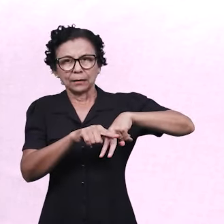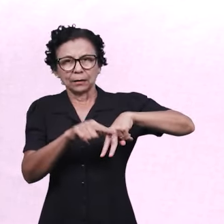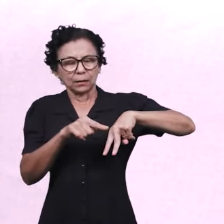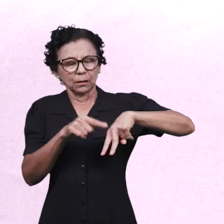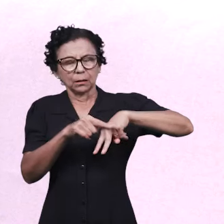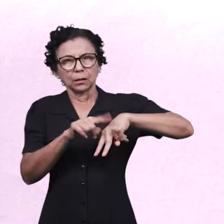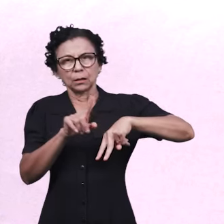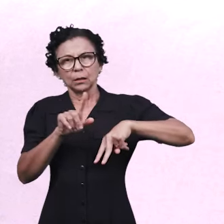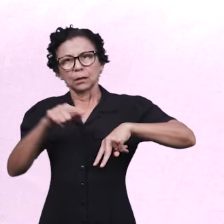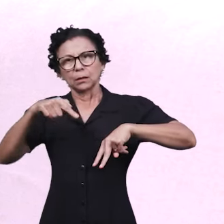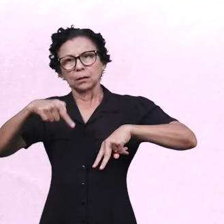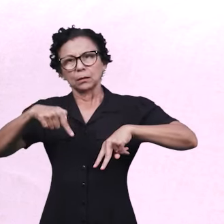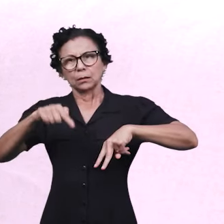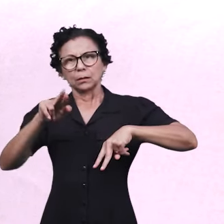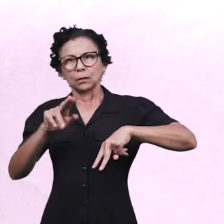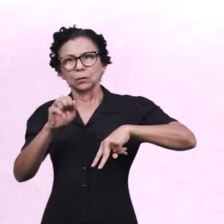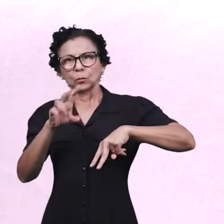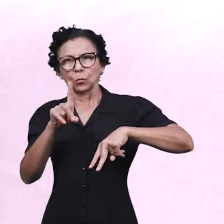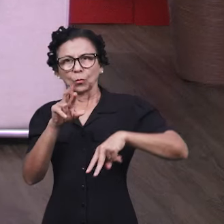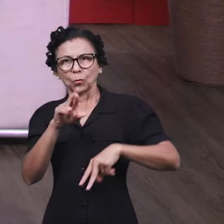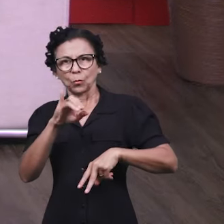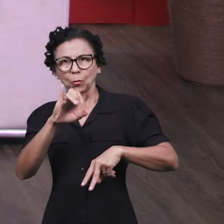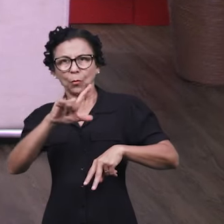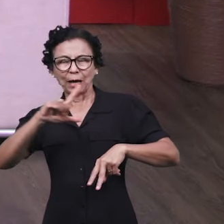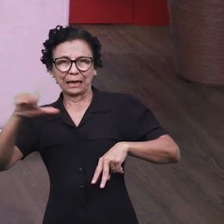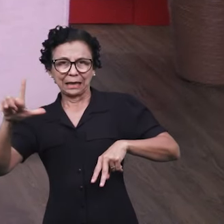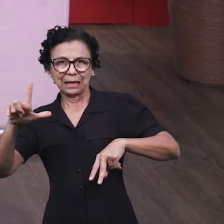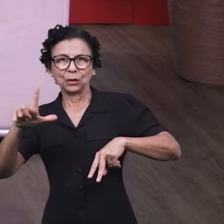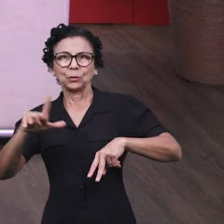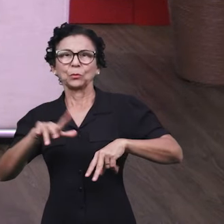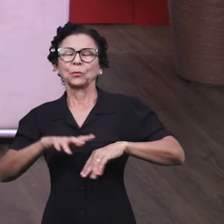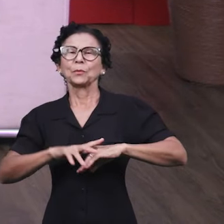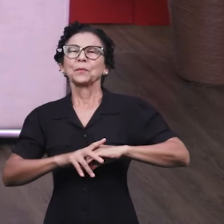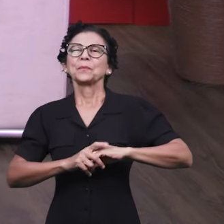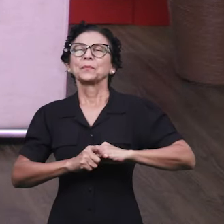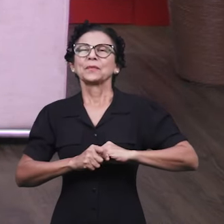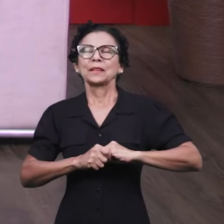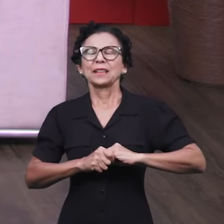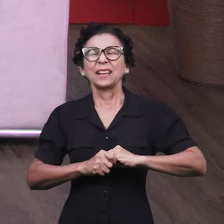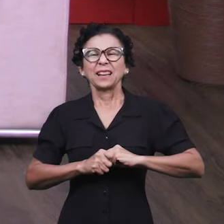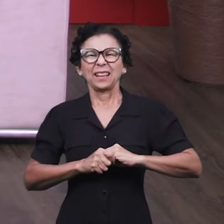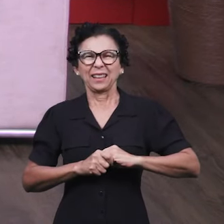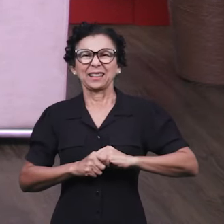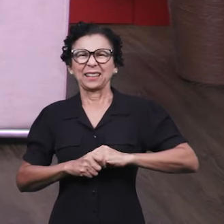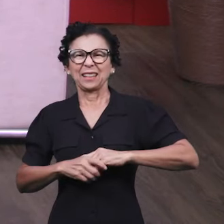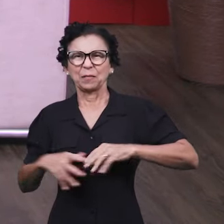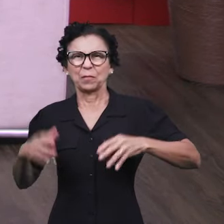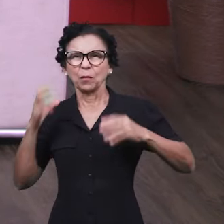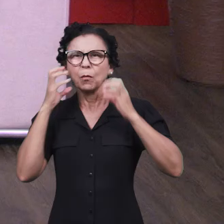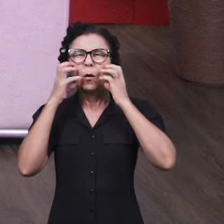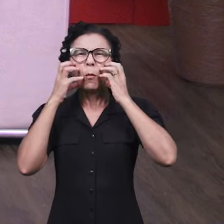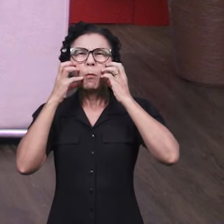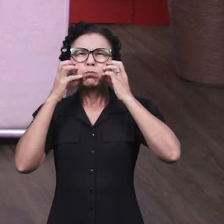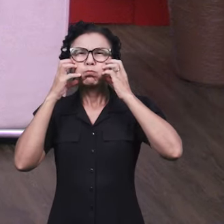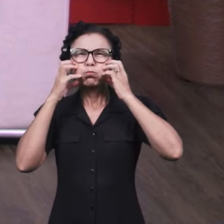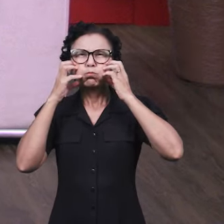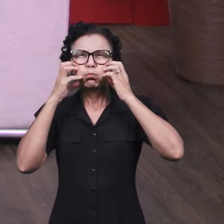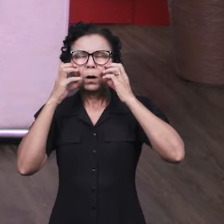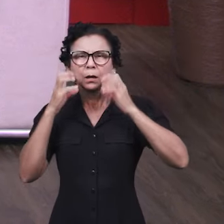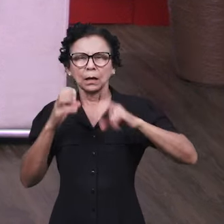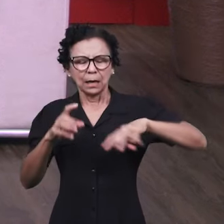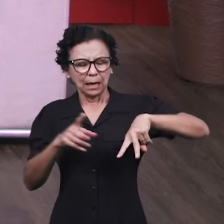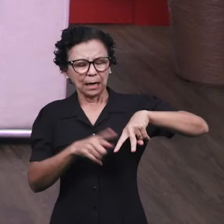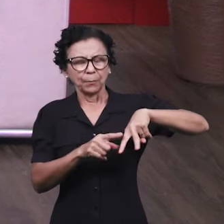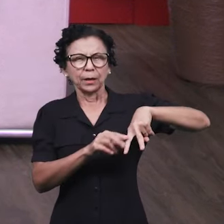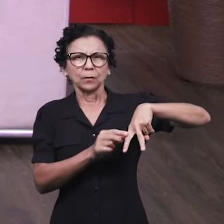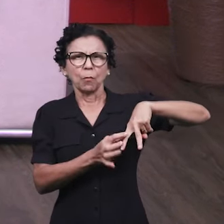e que é o que muitas mulheres reclamam né dos culotes as pernas inchadas exatamente pernas inchadas